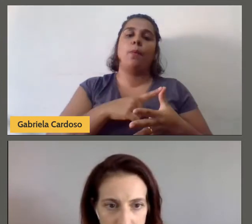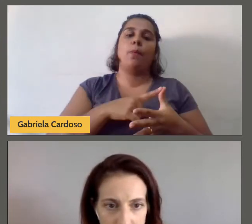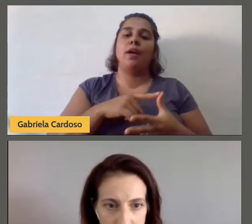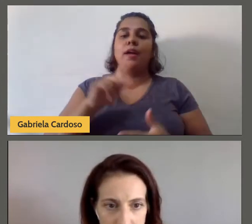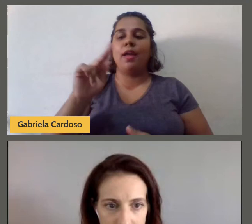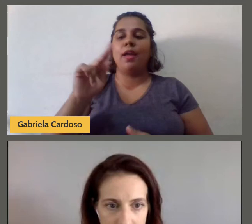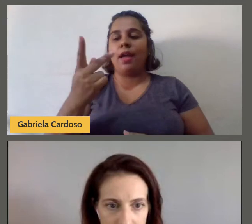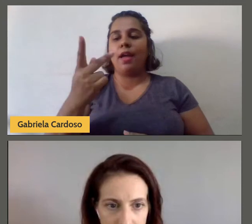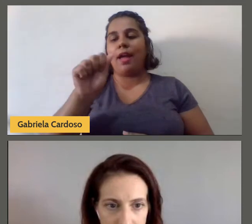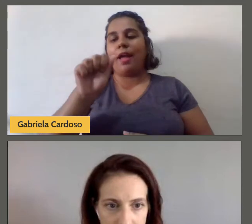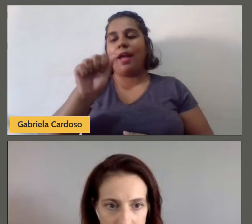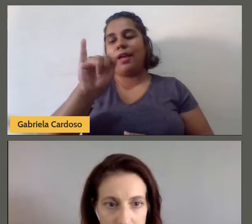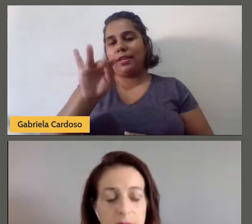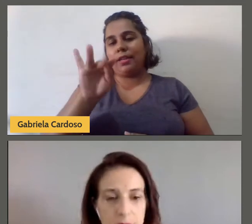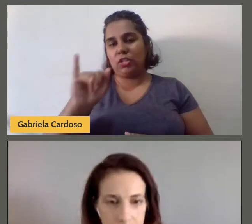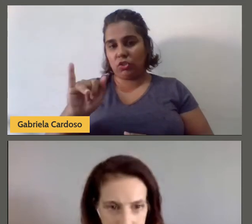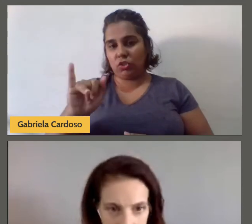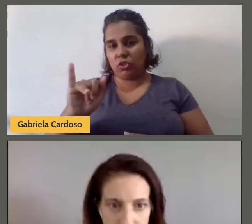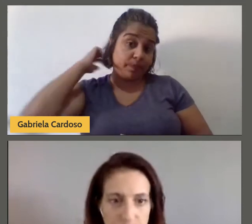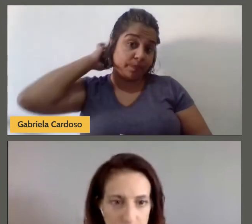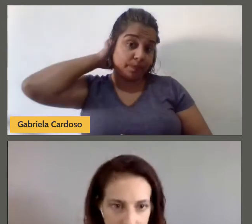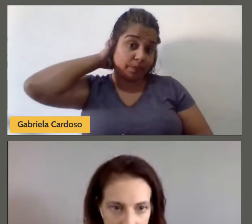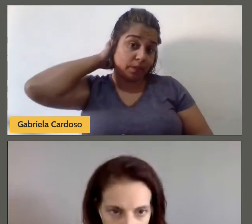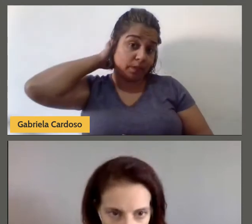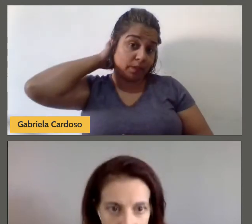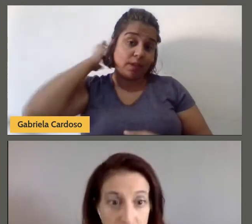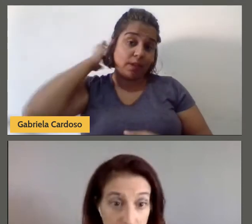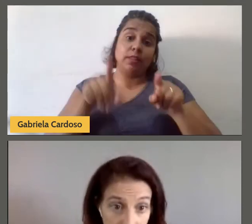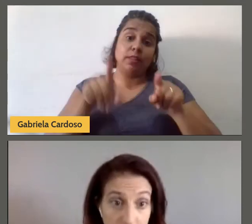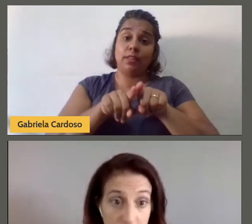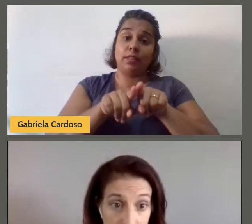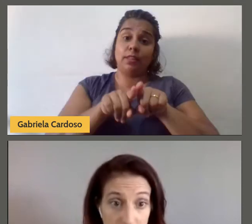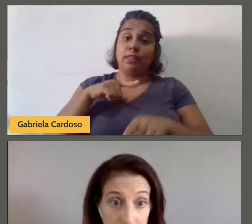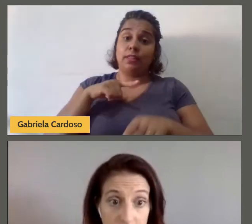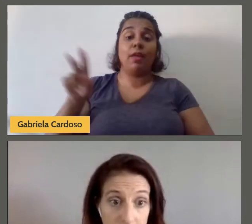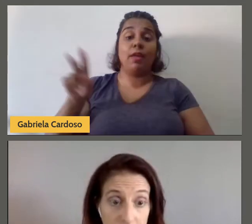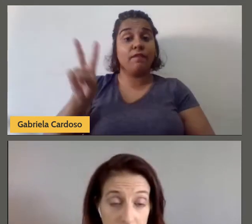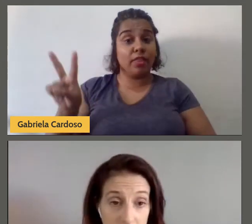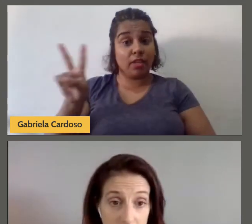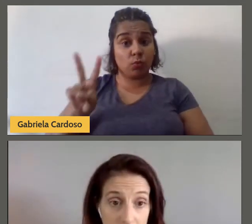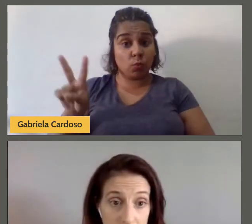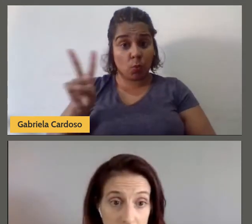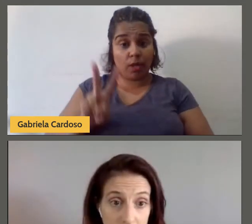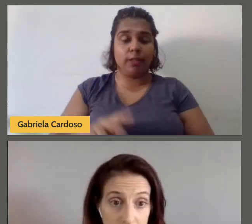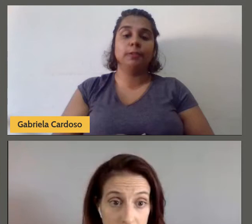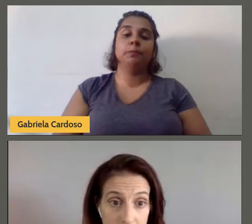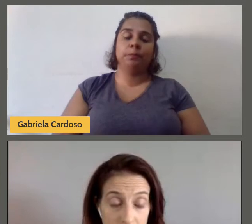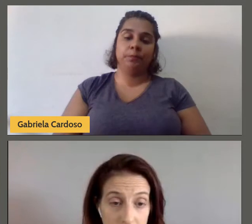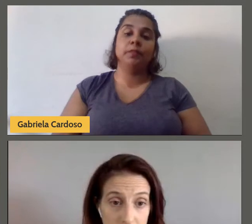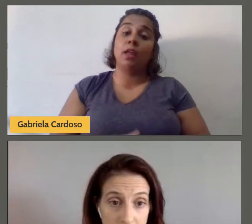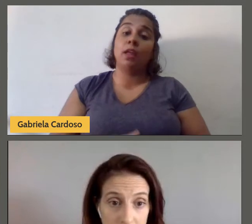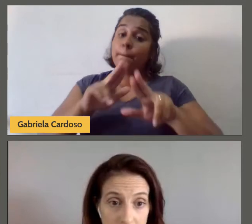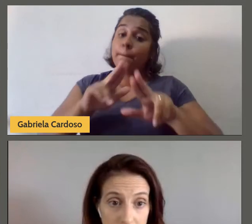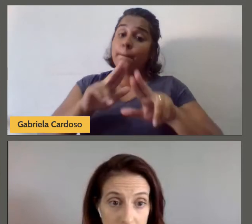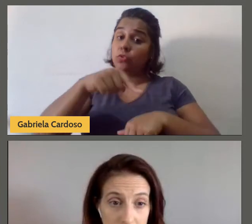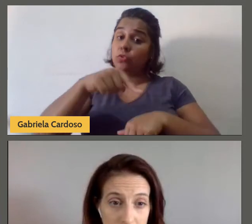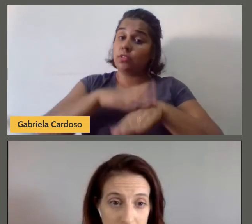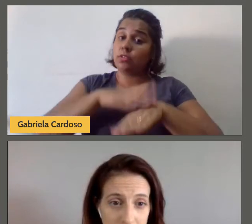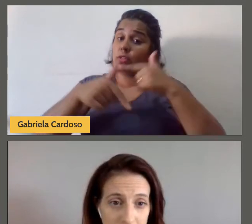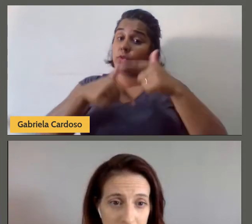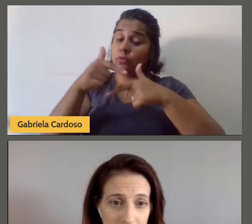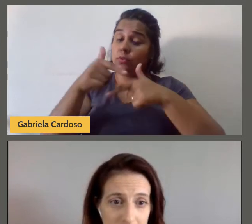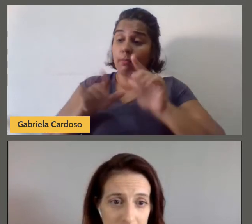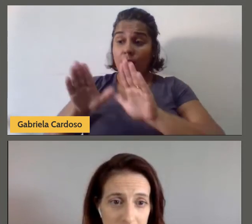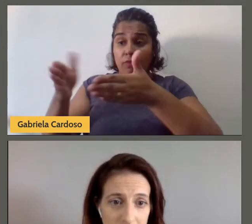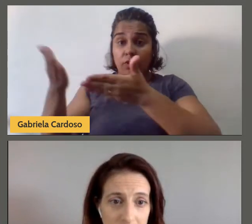anos, a gente tem um fluxo muito forte dos venezuelanos, até por isso o programa, né, específico voltado para eles. A gente trabalha também em Boa Vista,